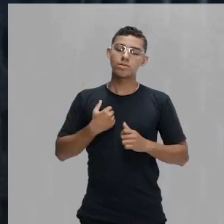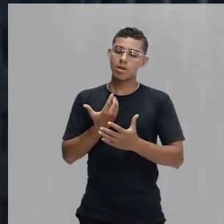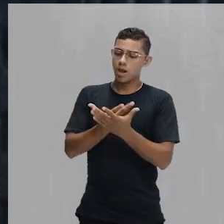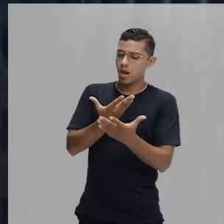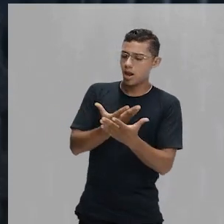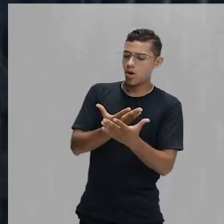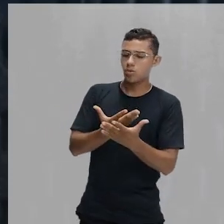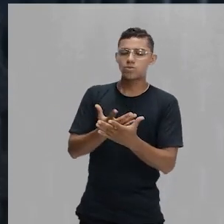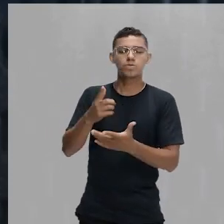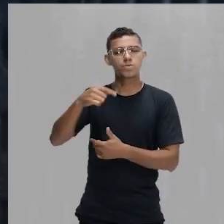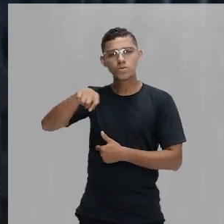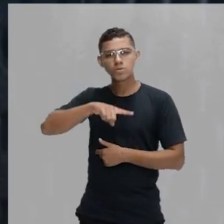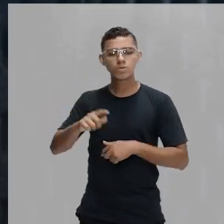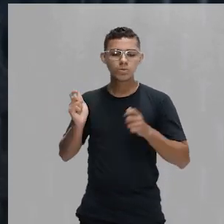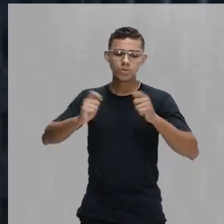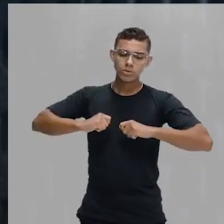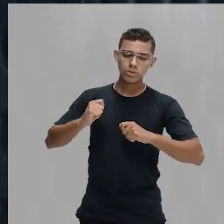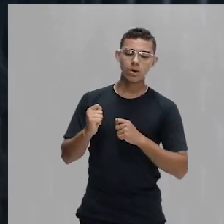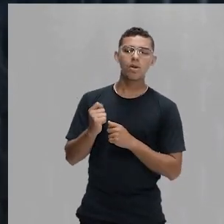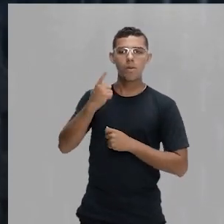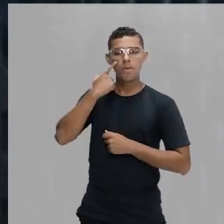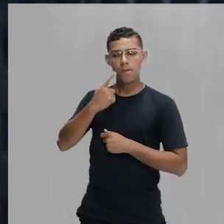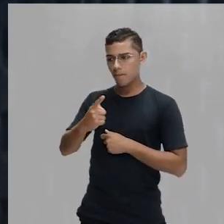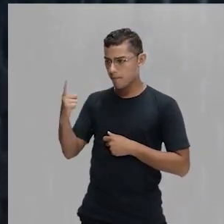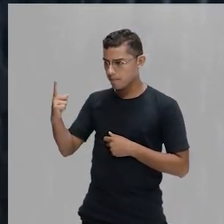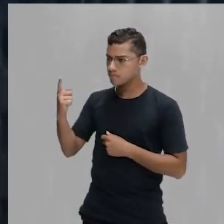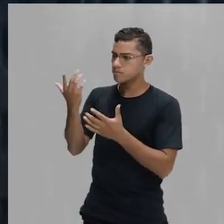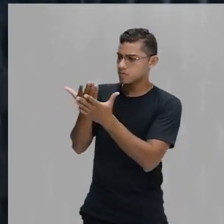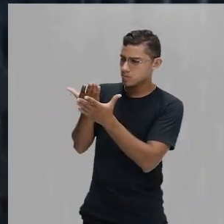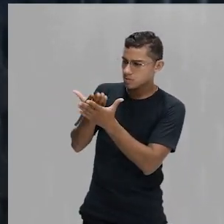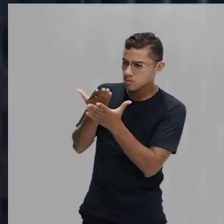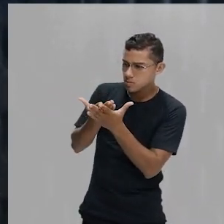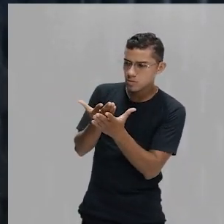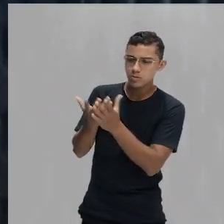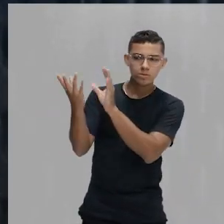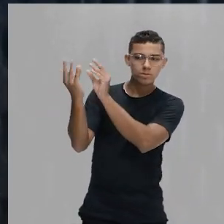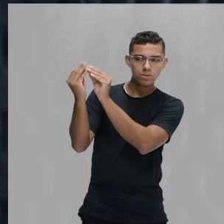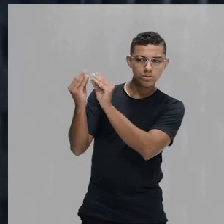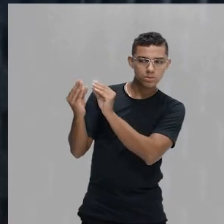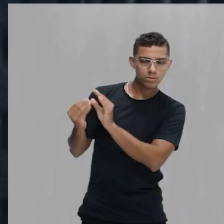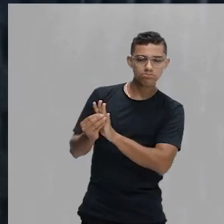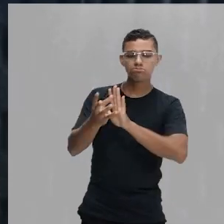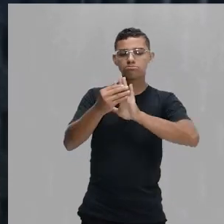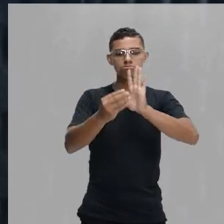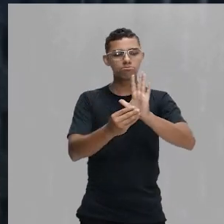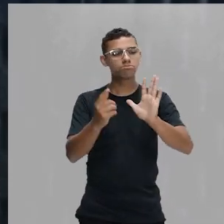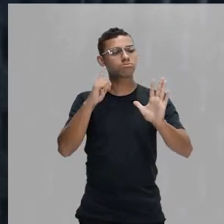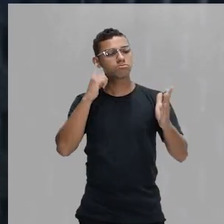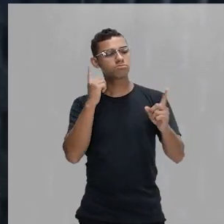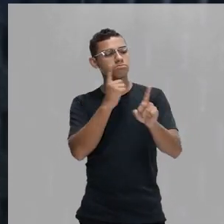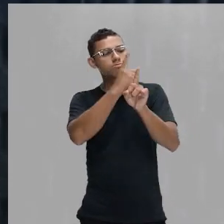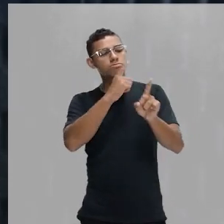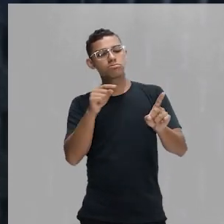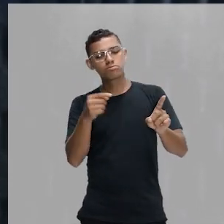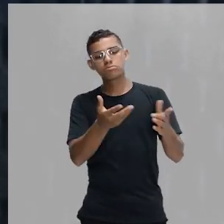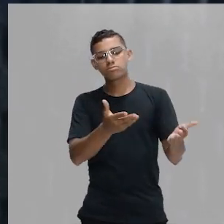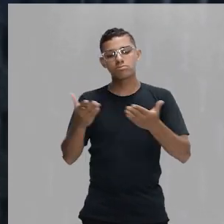Ou queira aí reforçar, né? Revisar o conteúdo. Lá também você vai encontrar